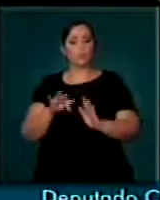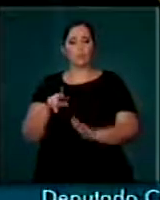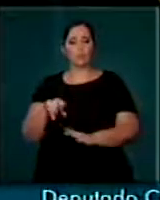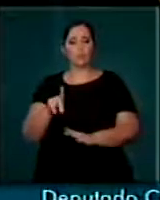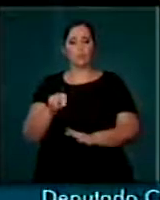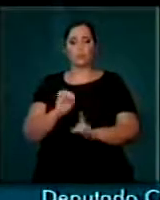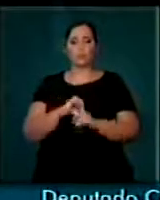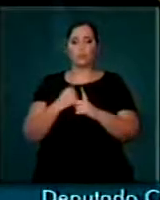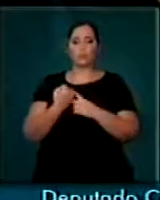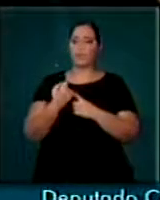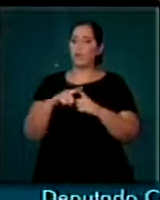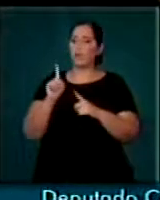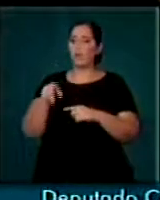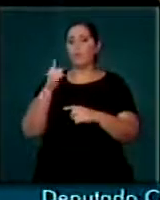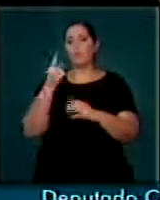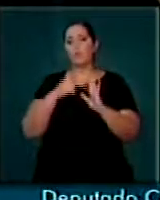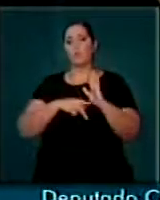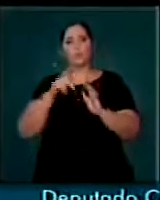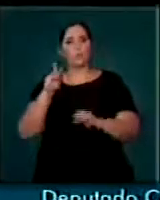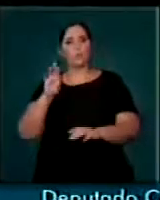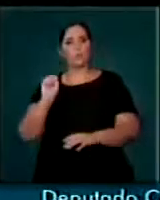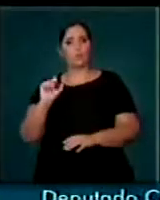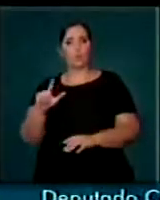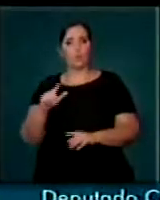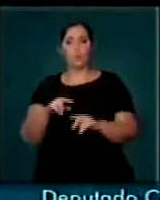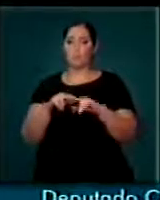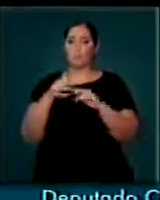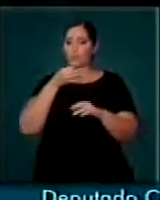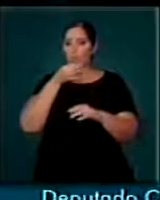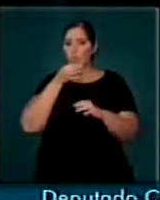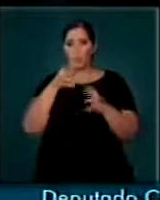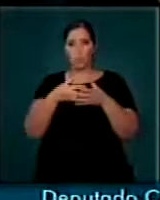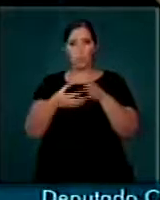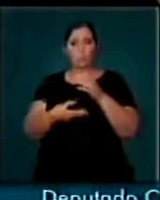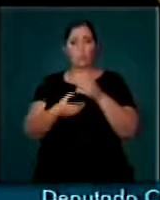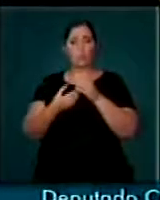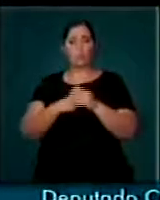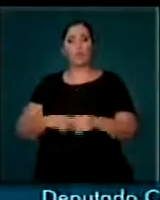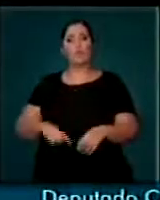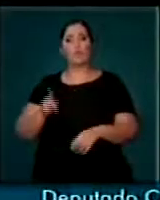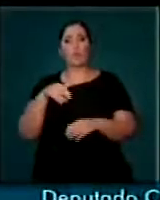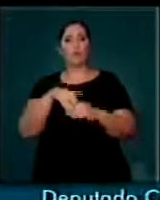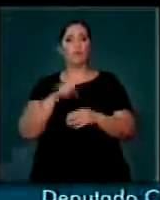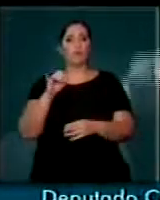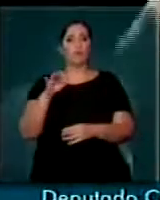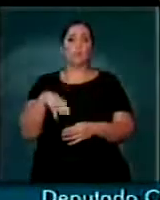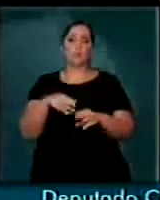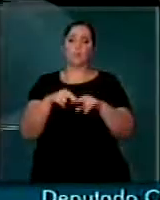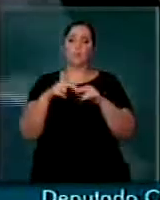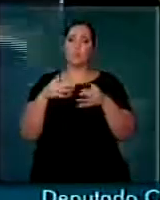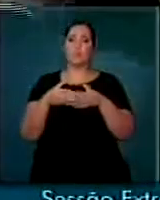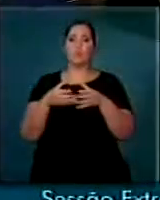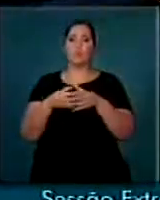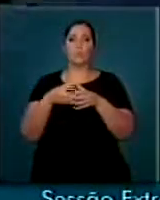que é um dos projetos do pré-sal portanto a orientação do governo assim e eu peço os deputados da base que